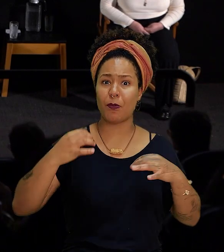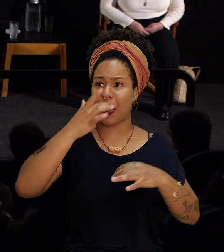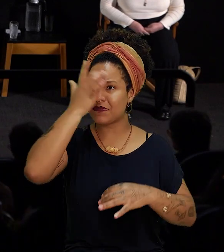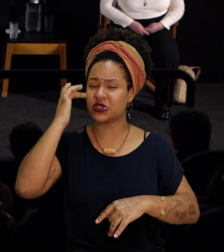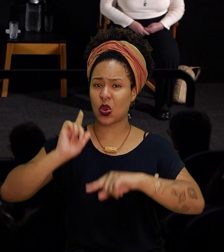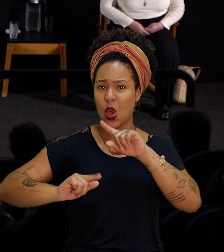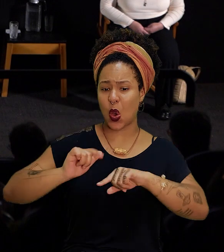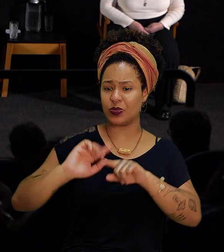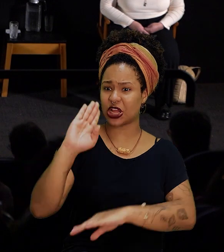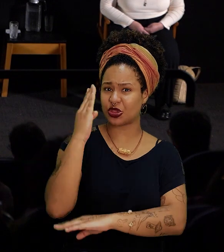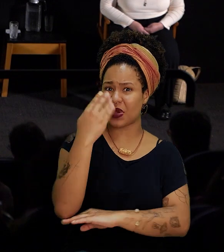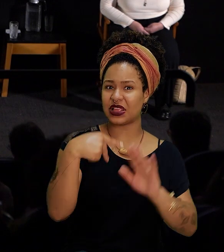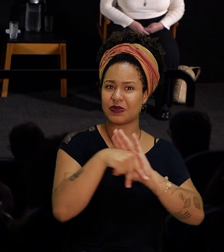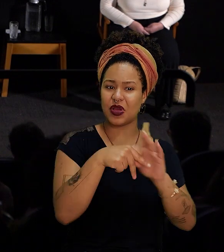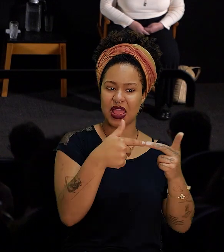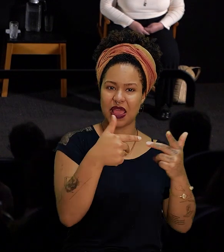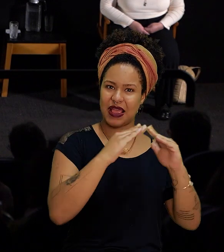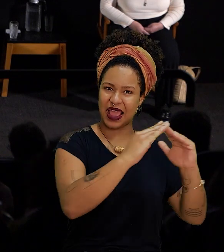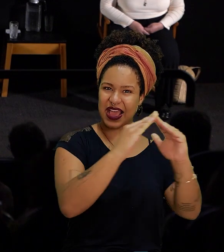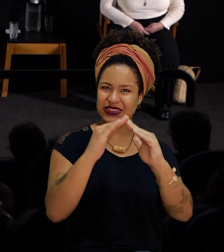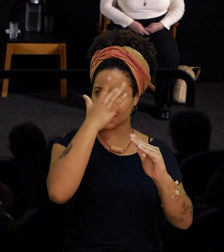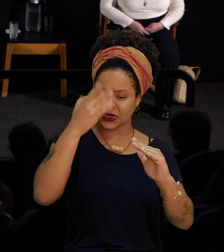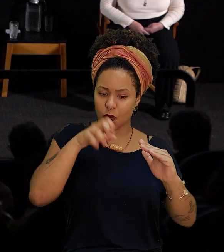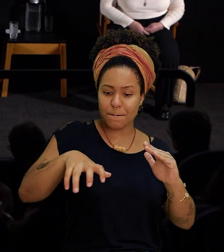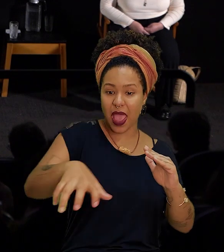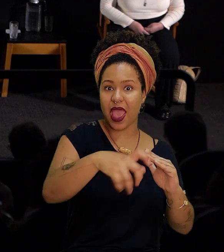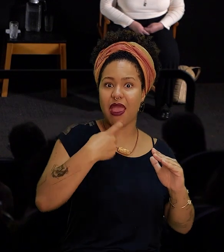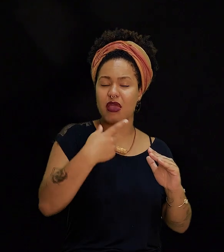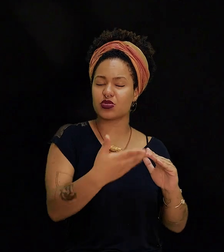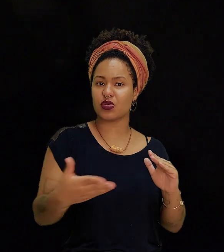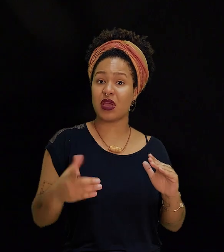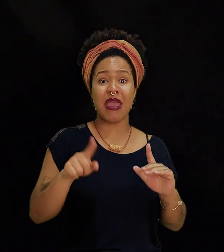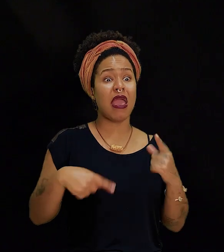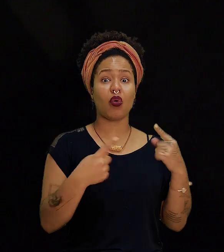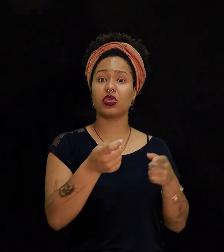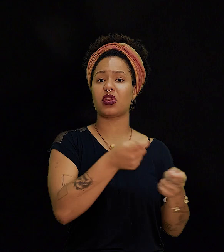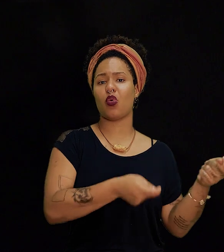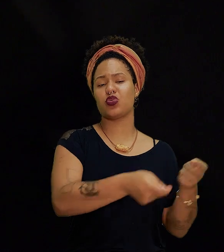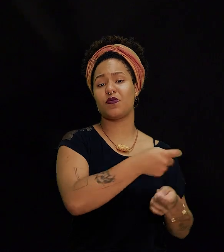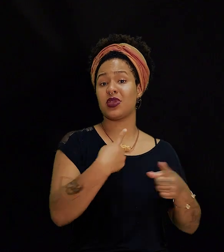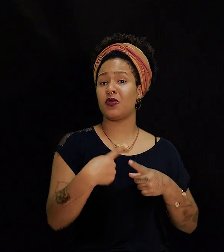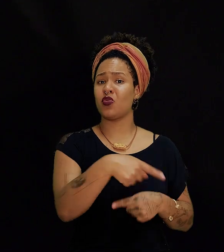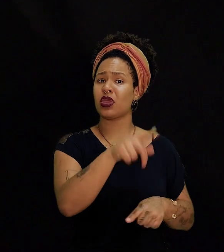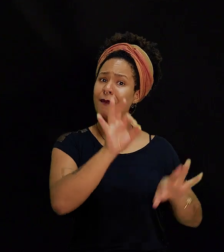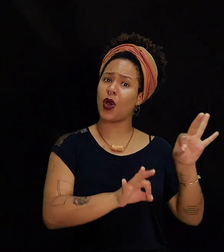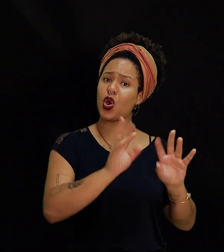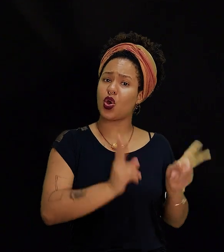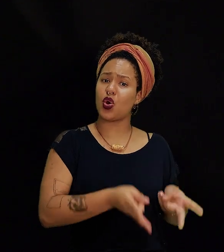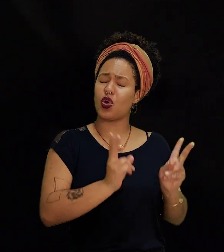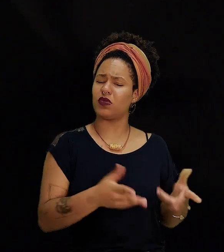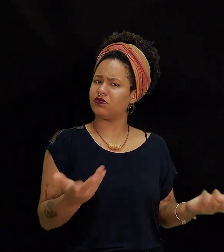das coisas, de objetos, de madeira, da casa das pessoas. Então, assim, é antieconômico. Por que se mantém